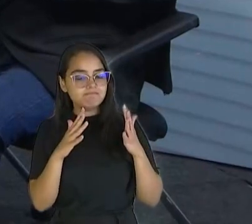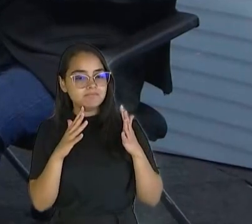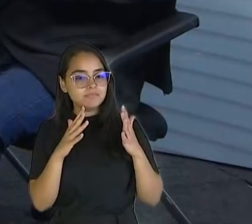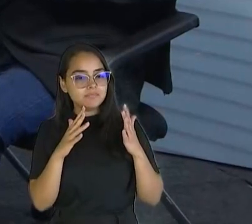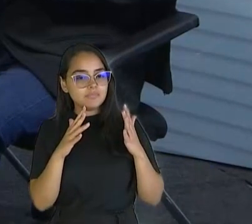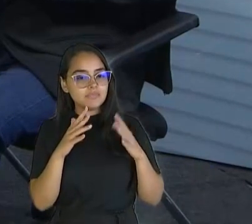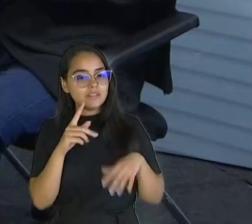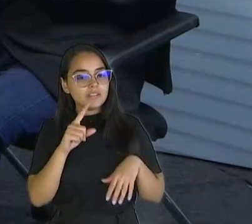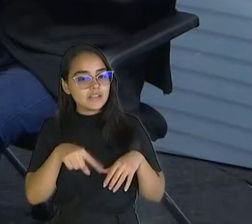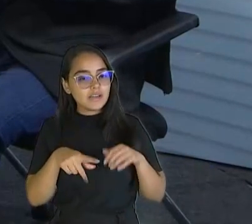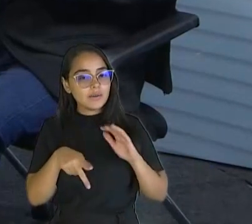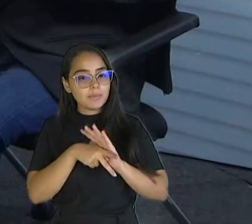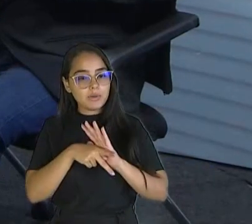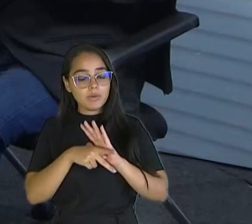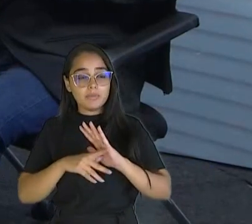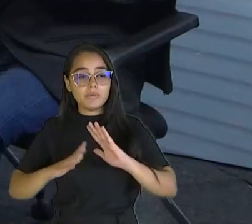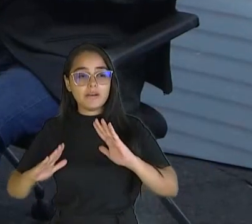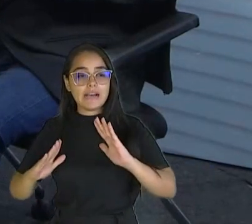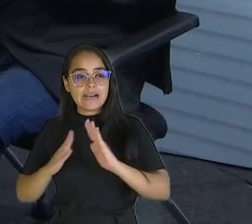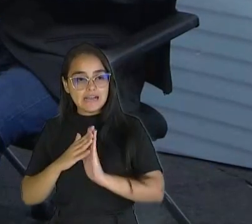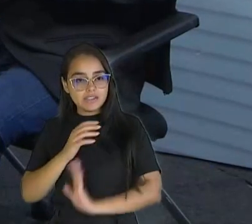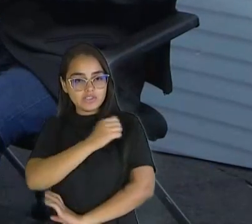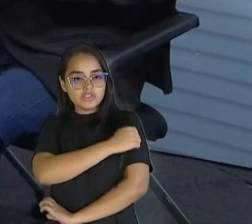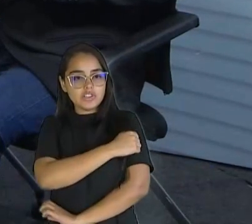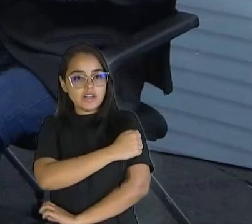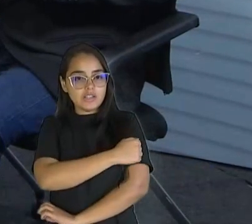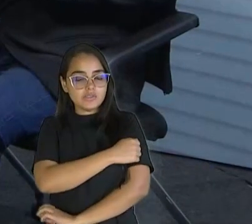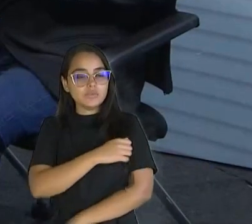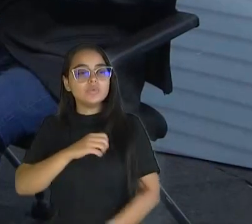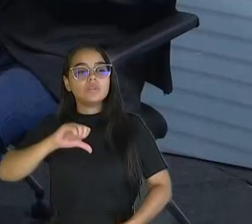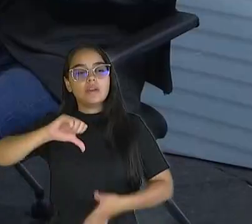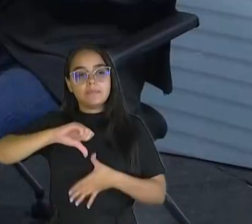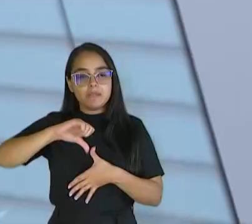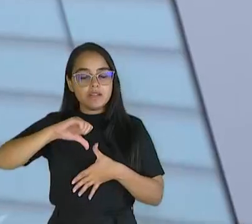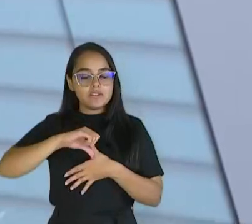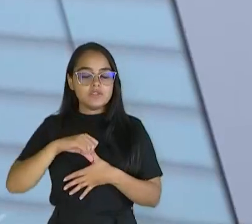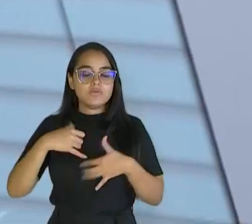das maiores repúblicas estudantis da América Latina. Nos orgulha.